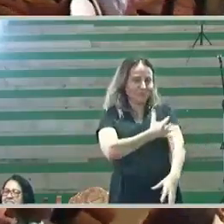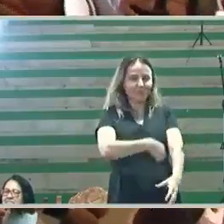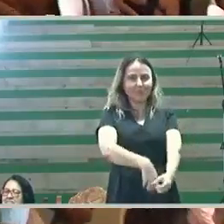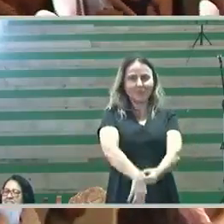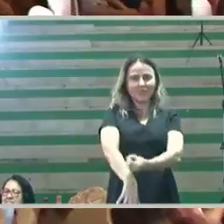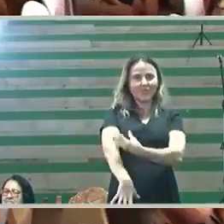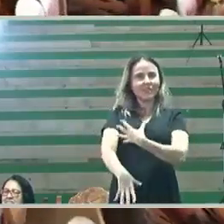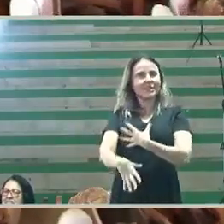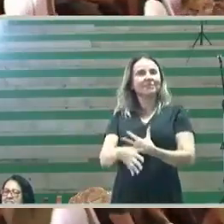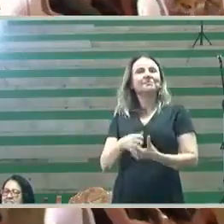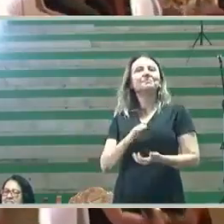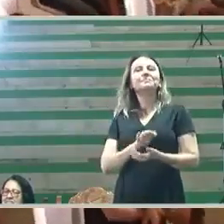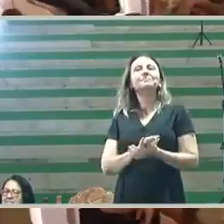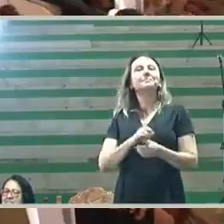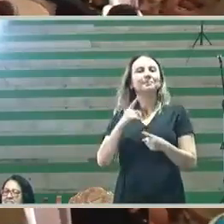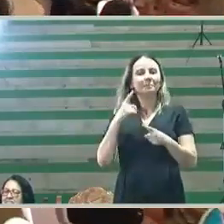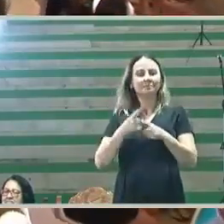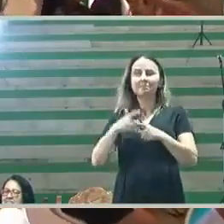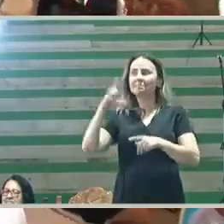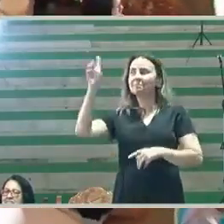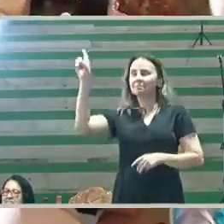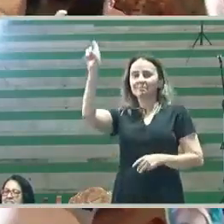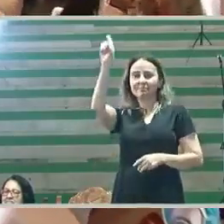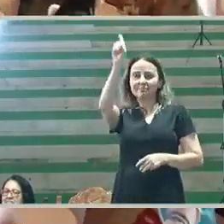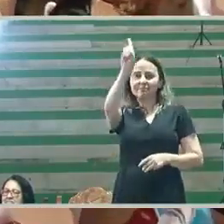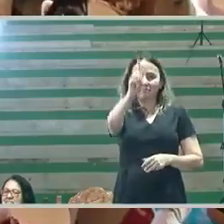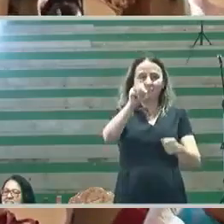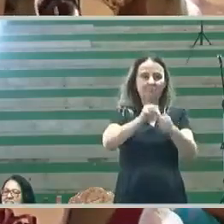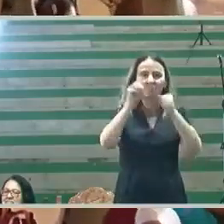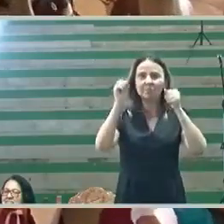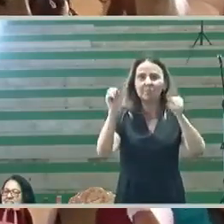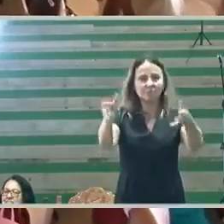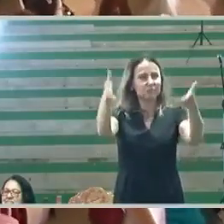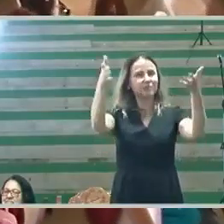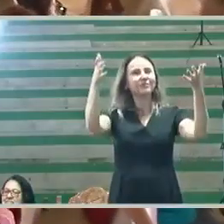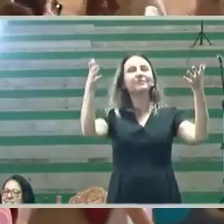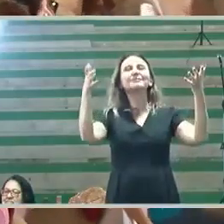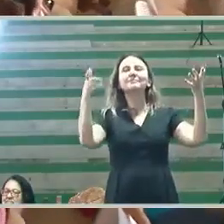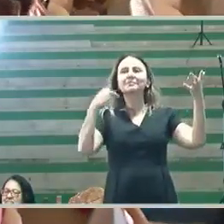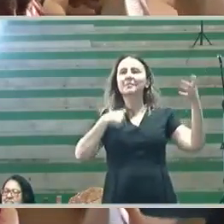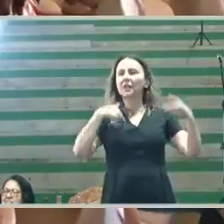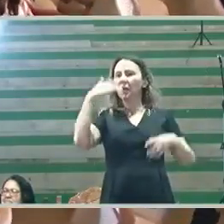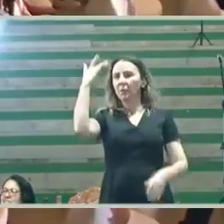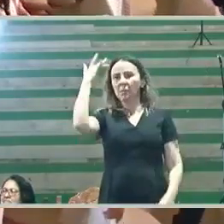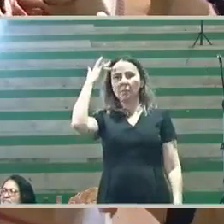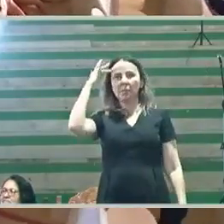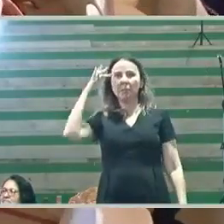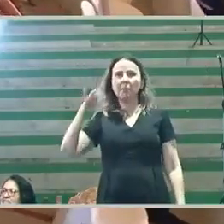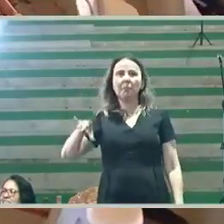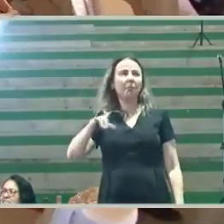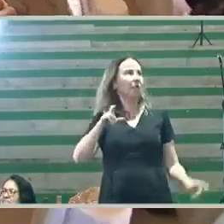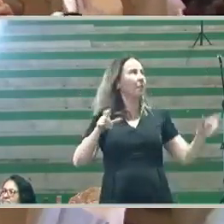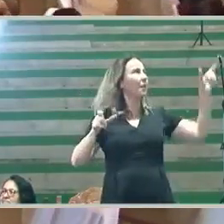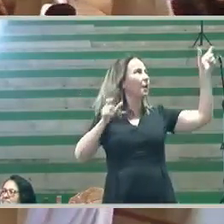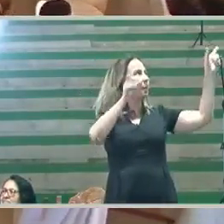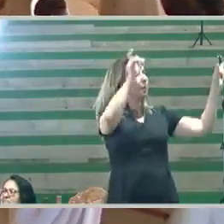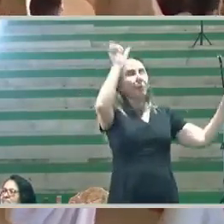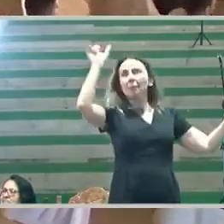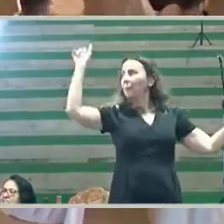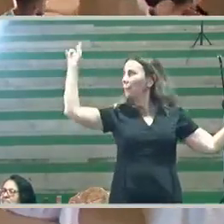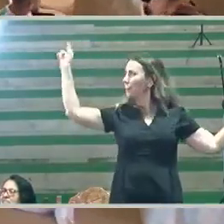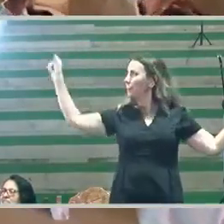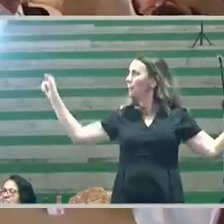eu tô sentindo que Deus vai fazer milagre aqui. Eu não sei se essas colunas vão suportar, se